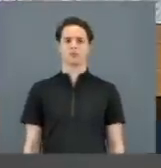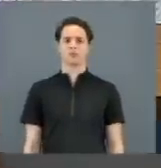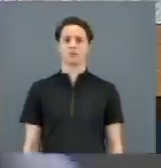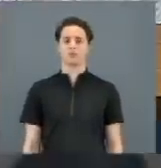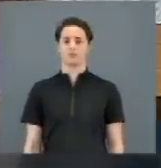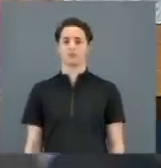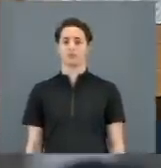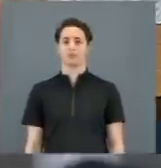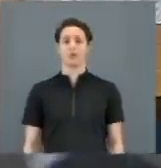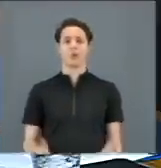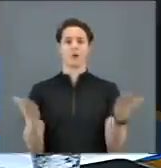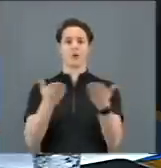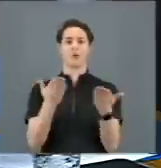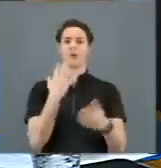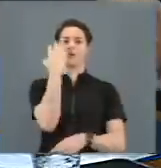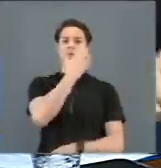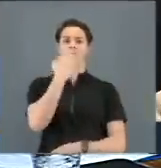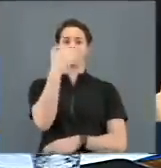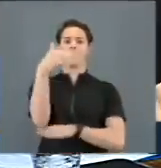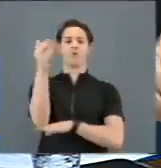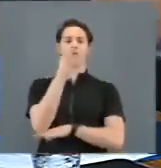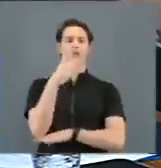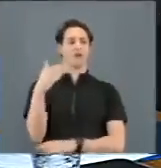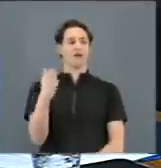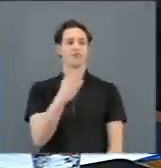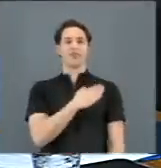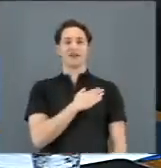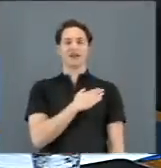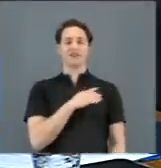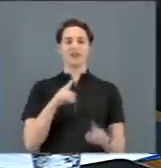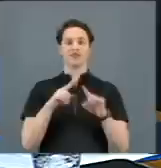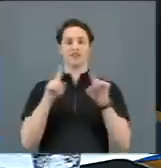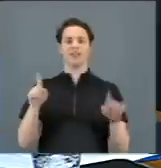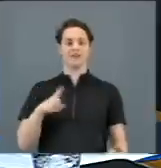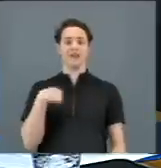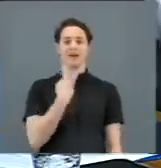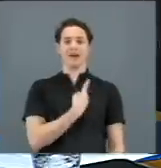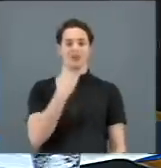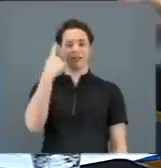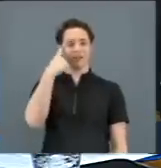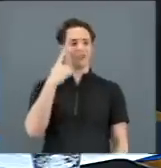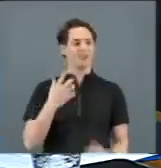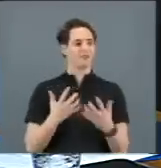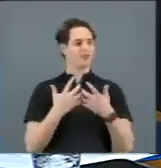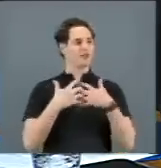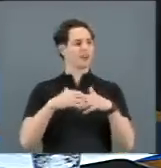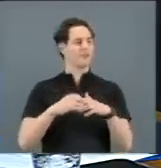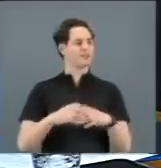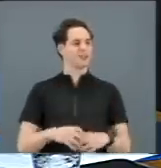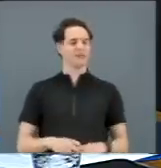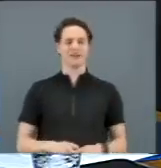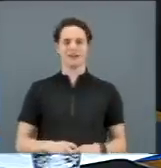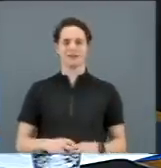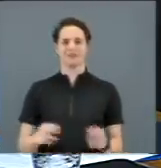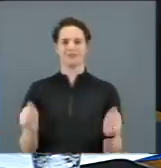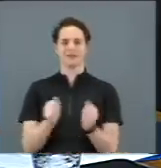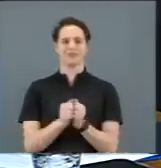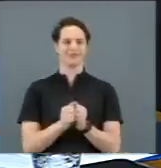Hoje, até cantar o hino nacional brasileiro em sala de aula virou um discurso de ódio, um ato antidemocrático.